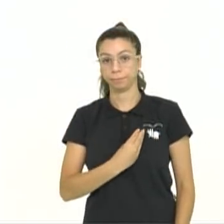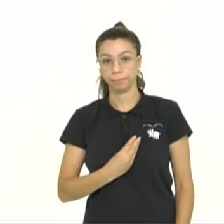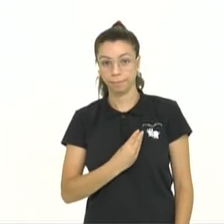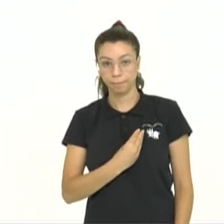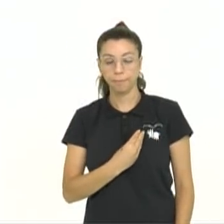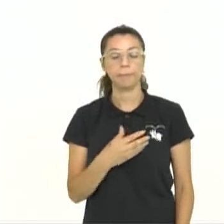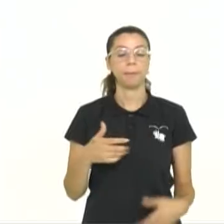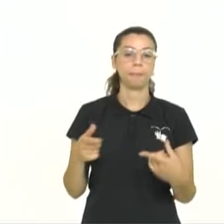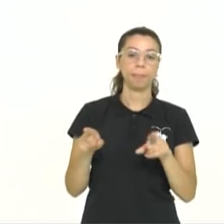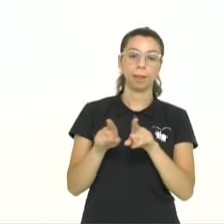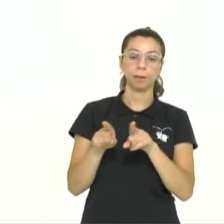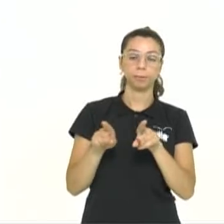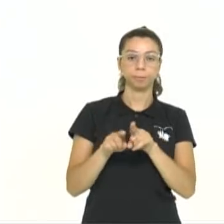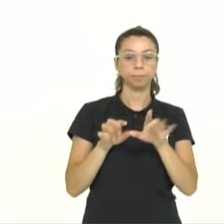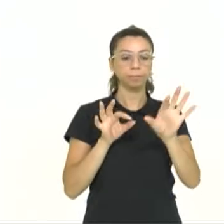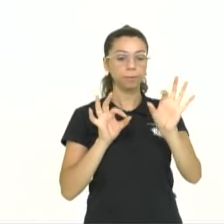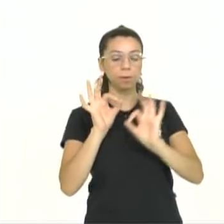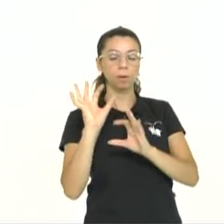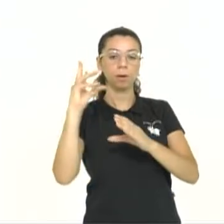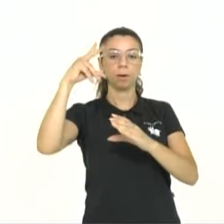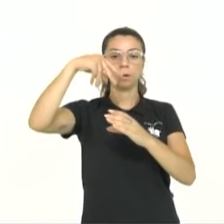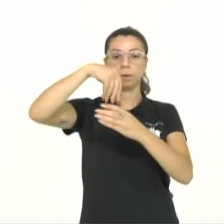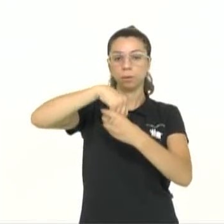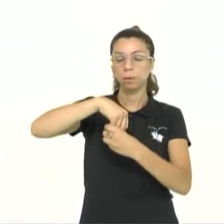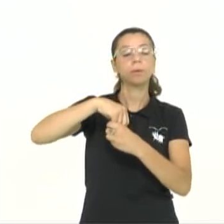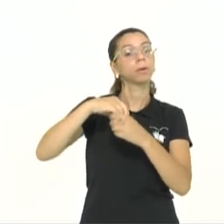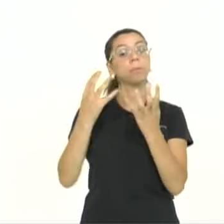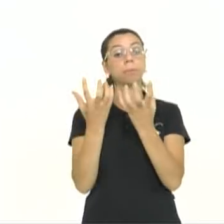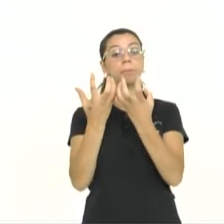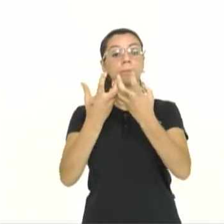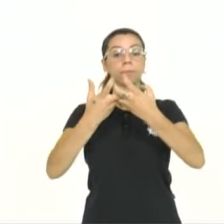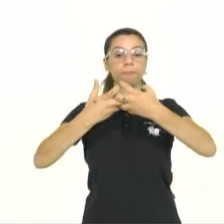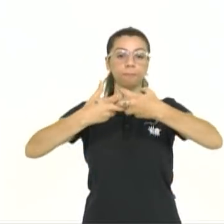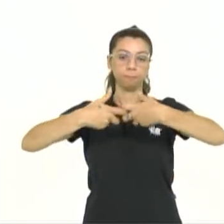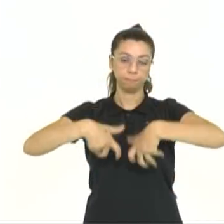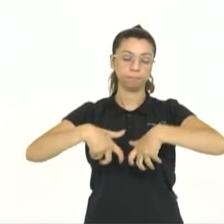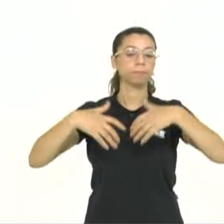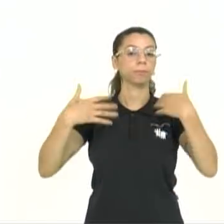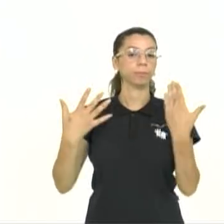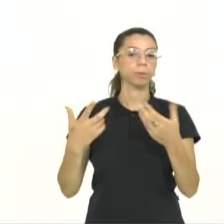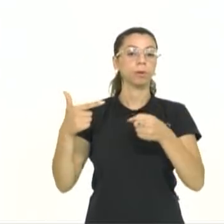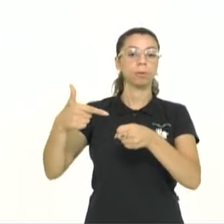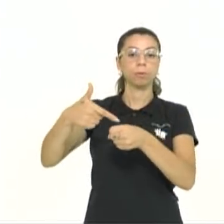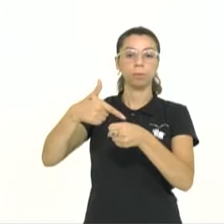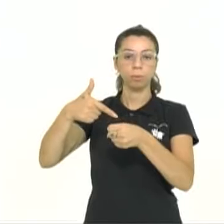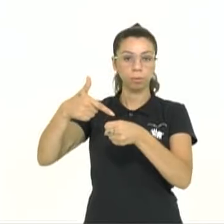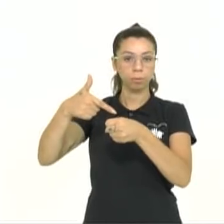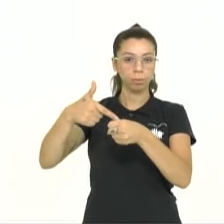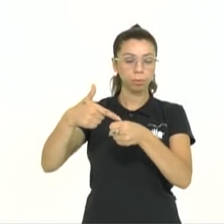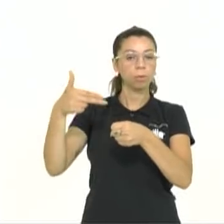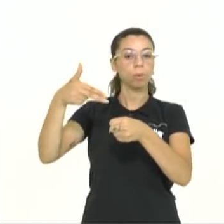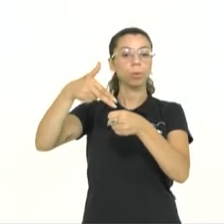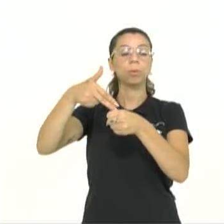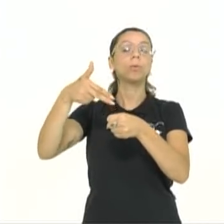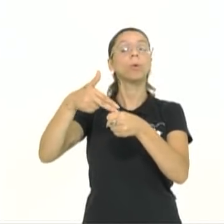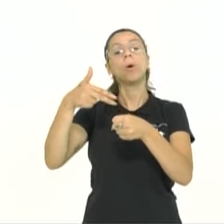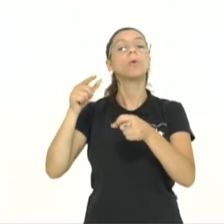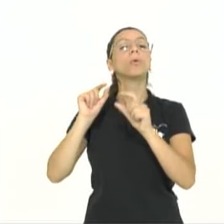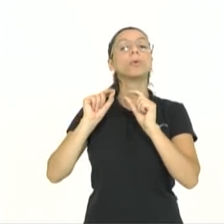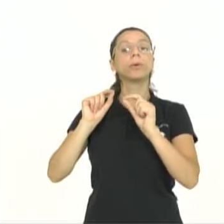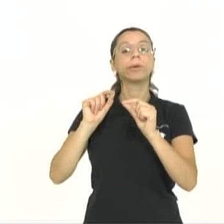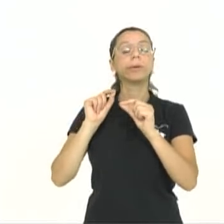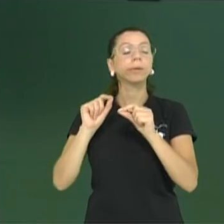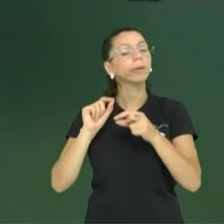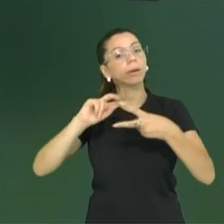têm uma organização interna para que ela funcione. Então, o núcleo comanda as atividades